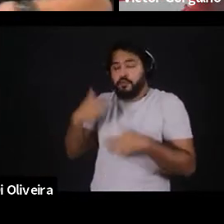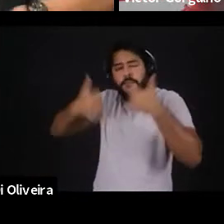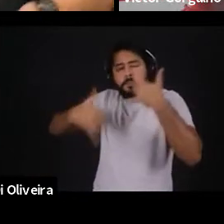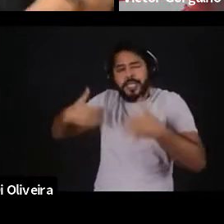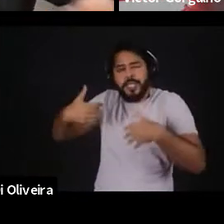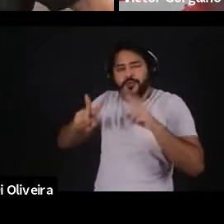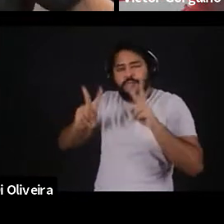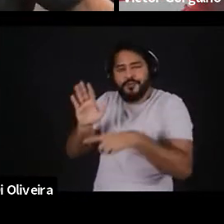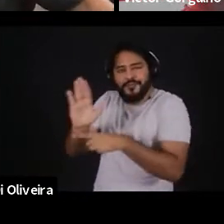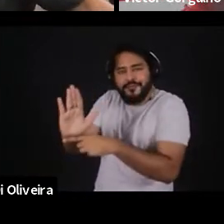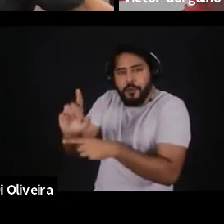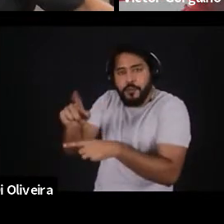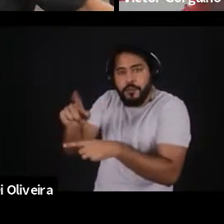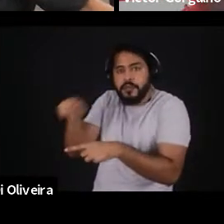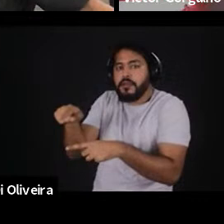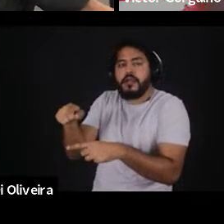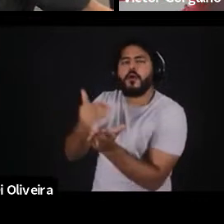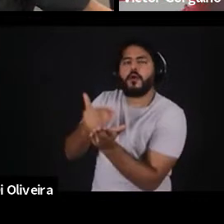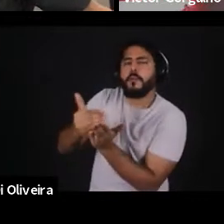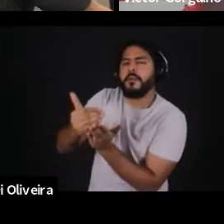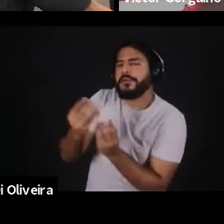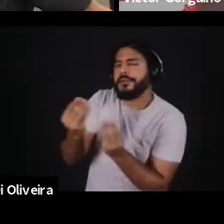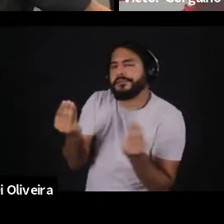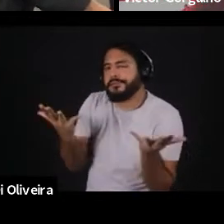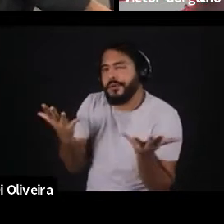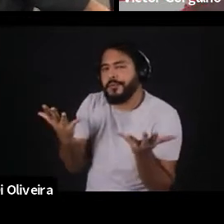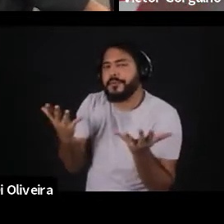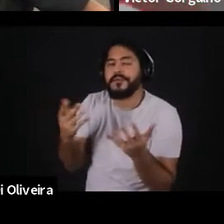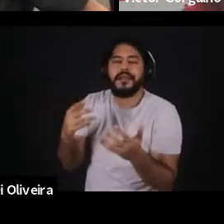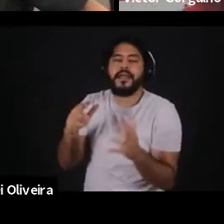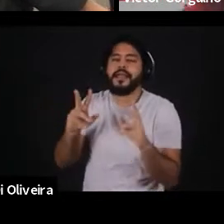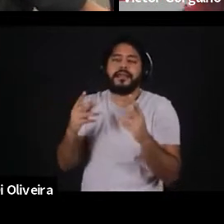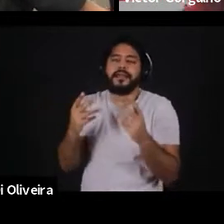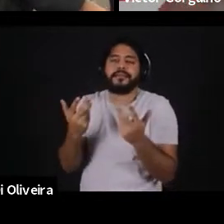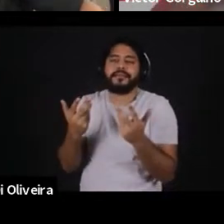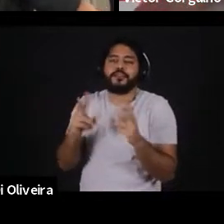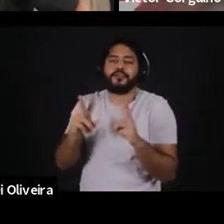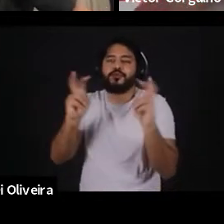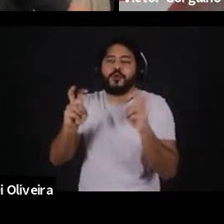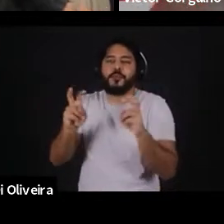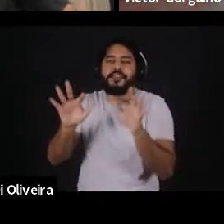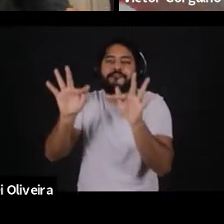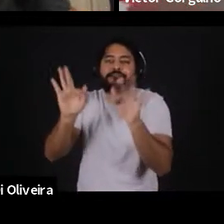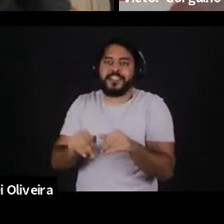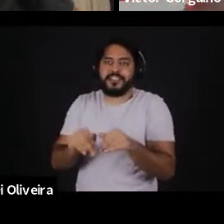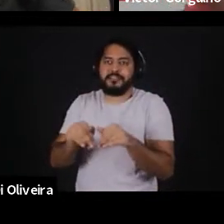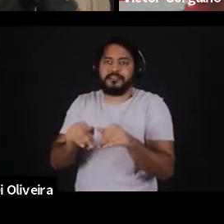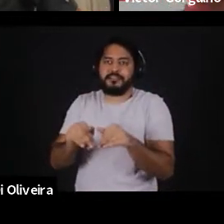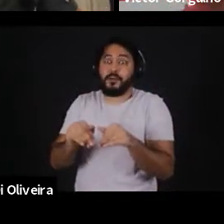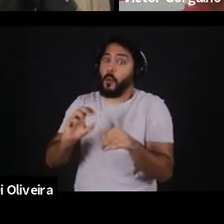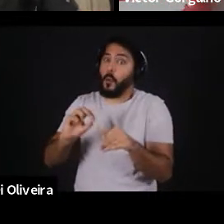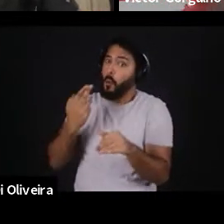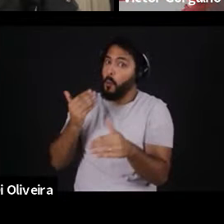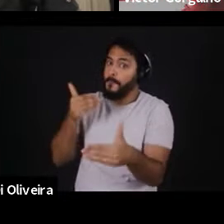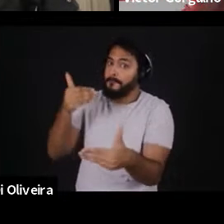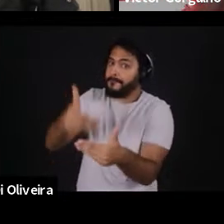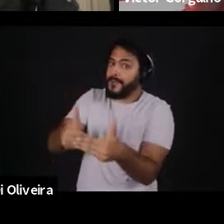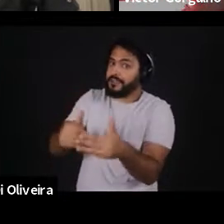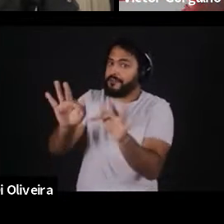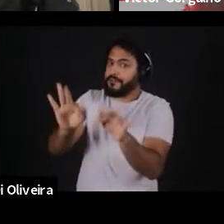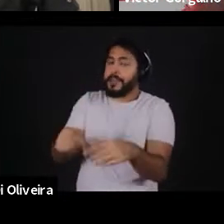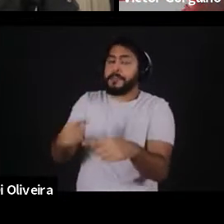que falar sobre o dilema racial é falar um pouco sobre o fim, ou algo perto do fim, né? Mas não esse fim que